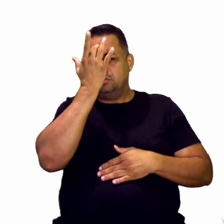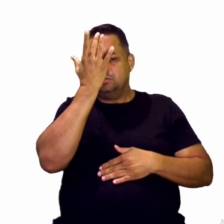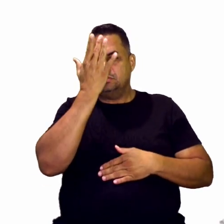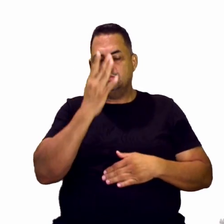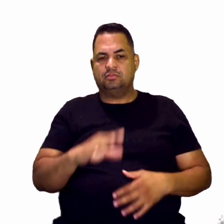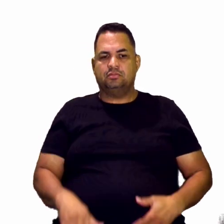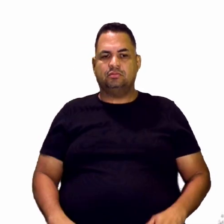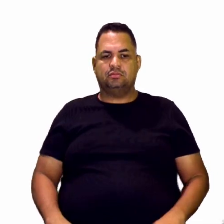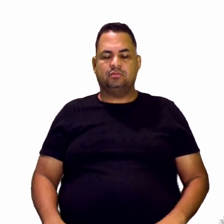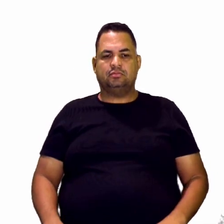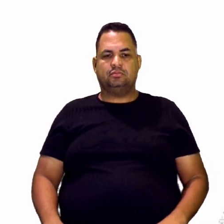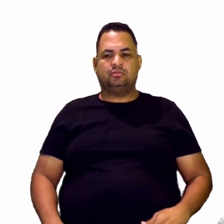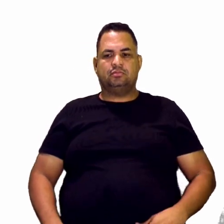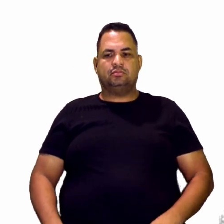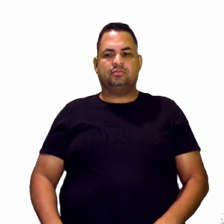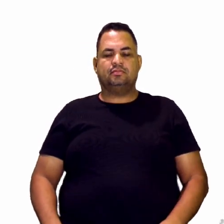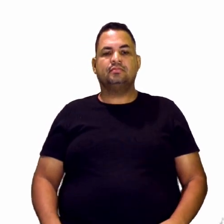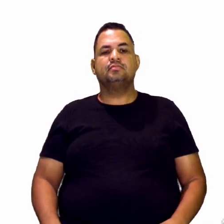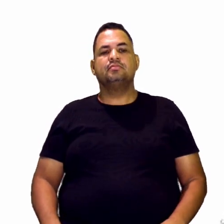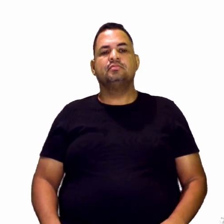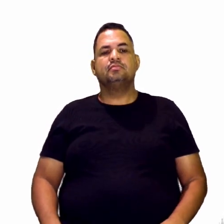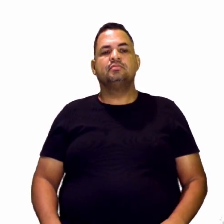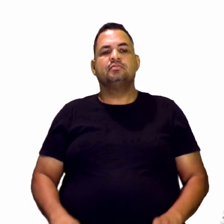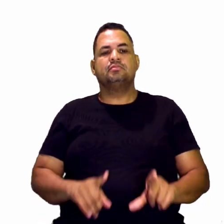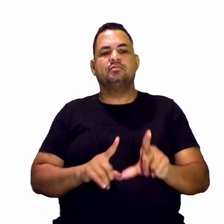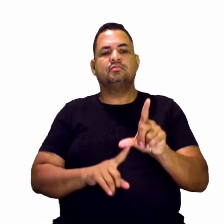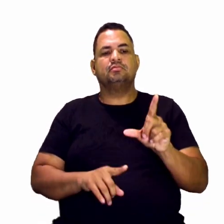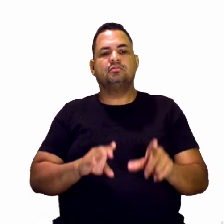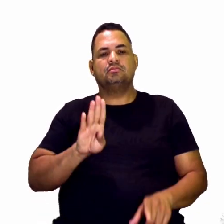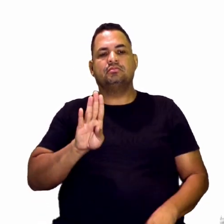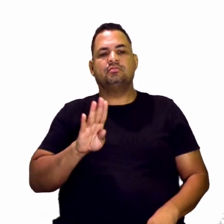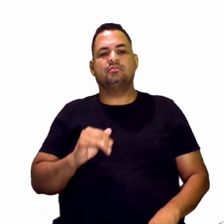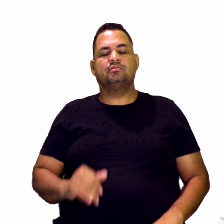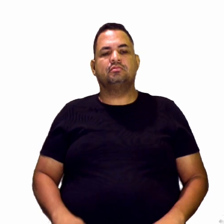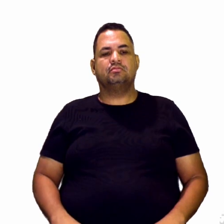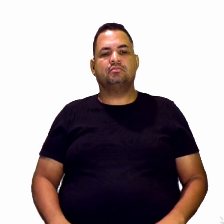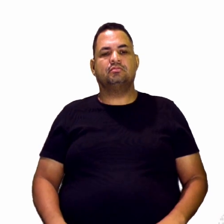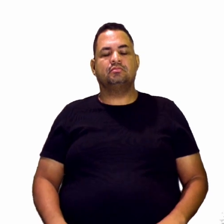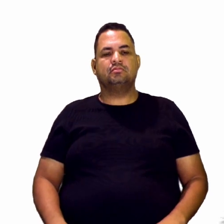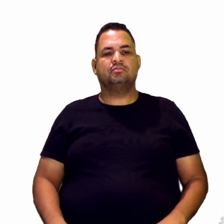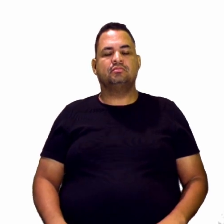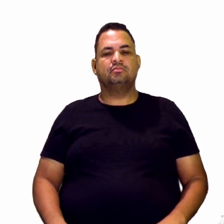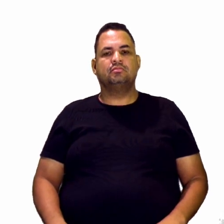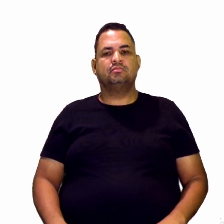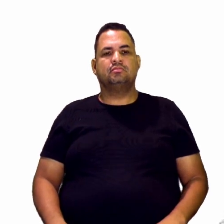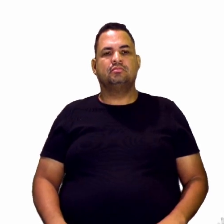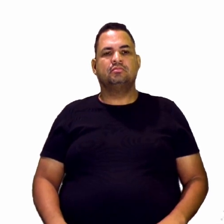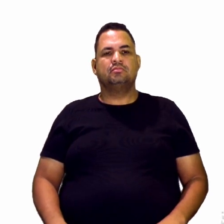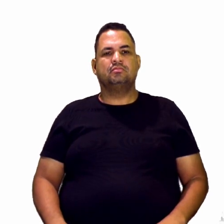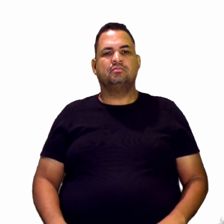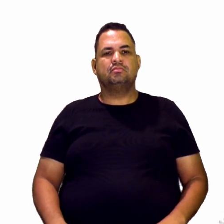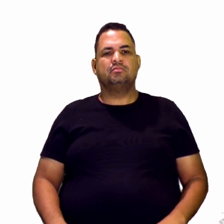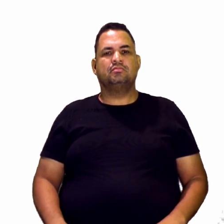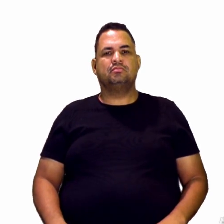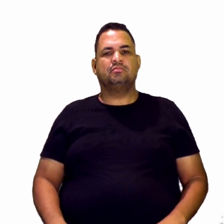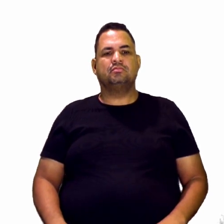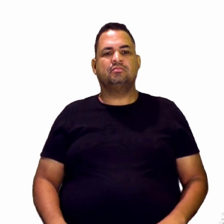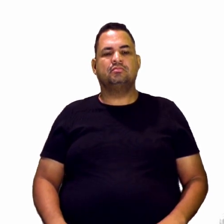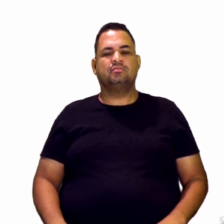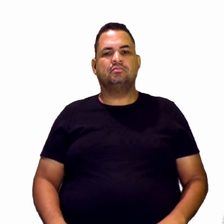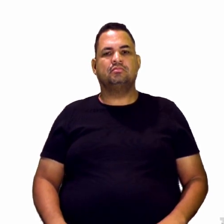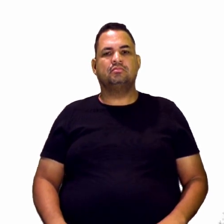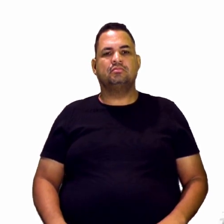pouco na nossa revisão. Então, letra B, de bola, difusão.